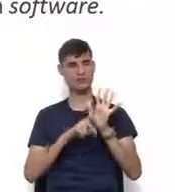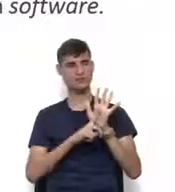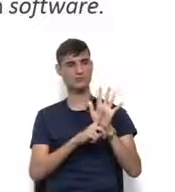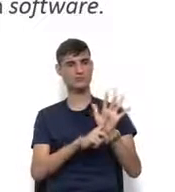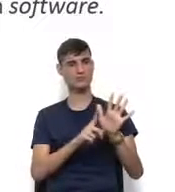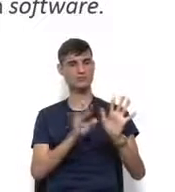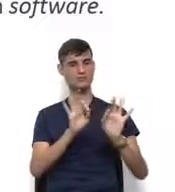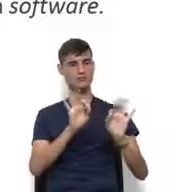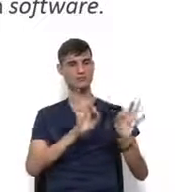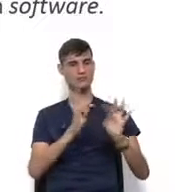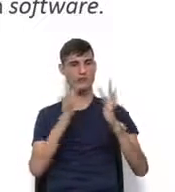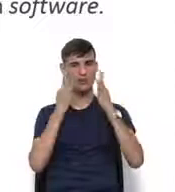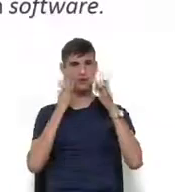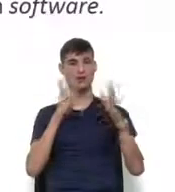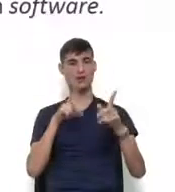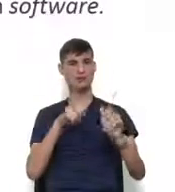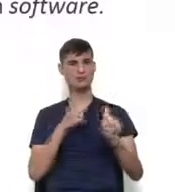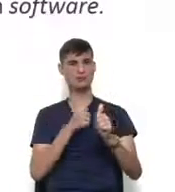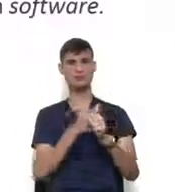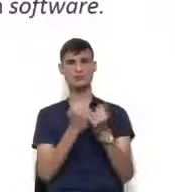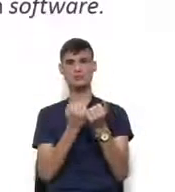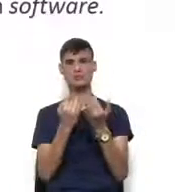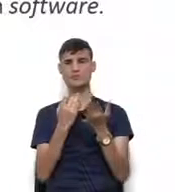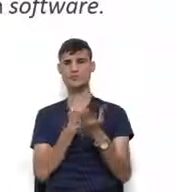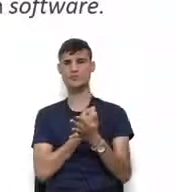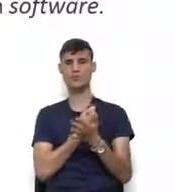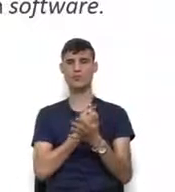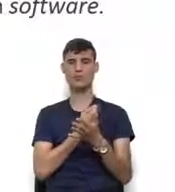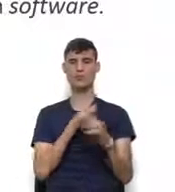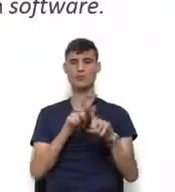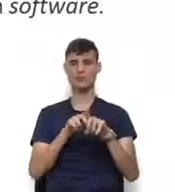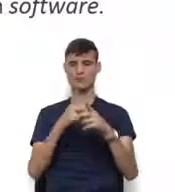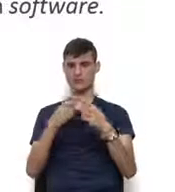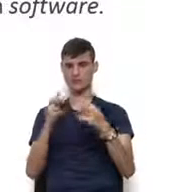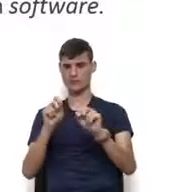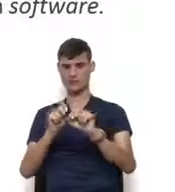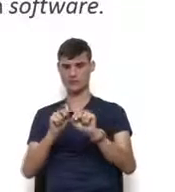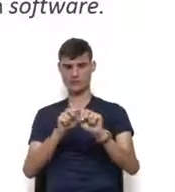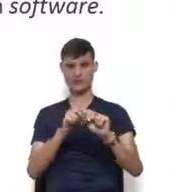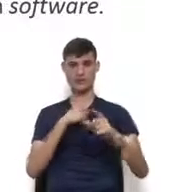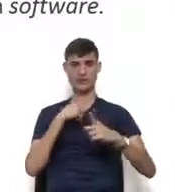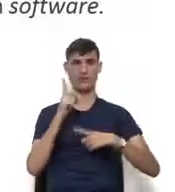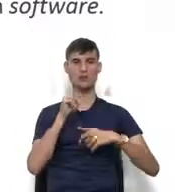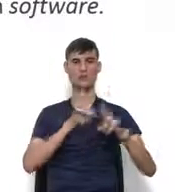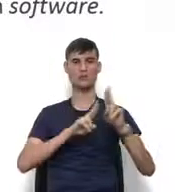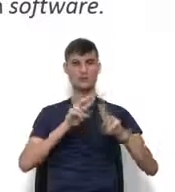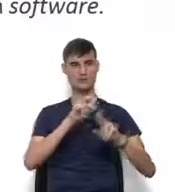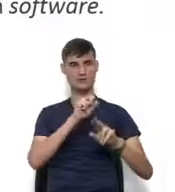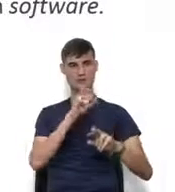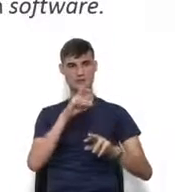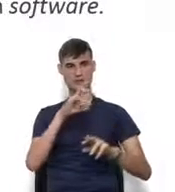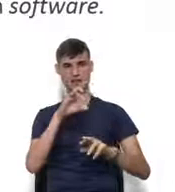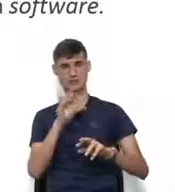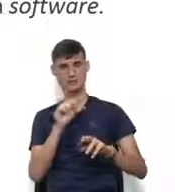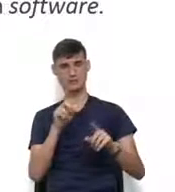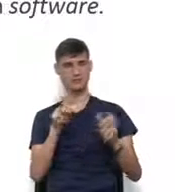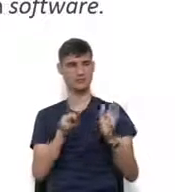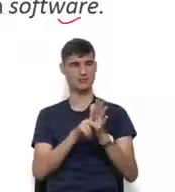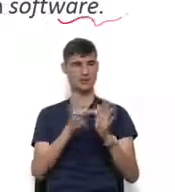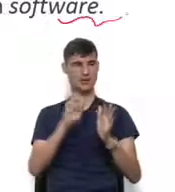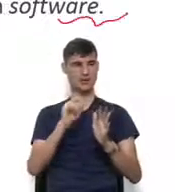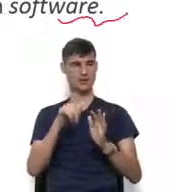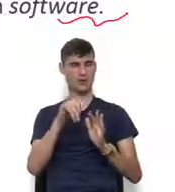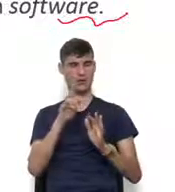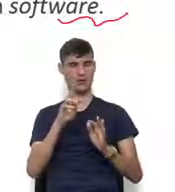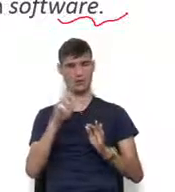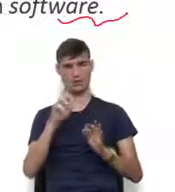problemas de aproximação numérica de funções por meio aí de séries e polinômios de Taylor. Então, nós vamos